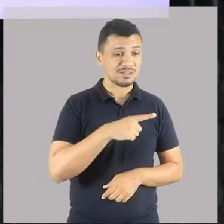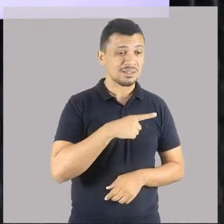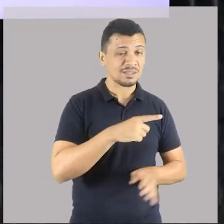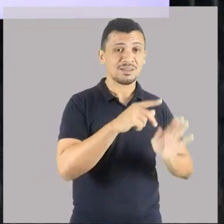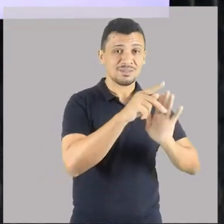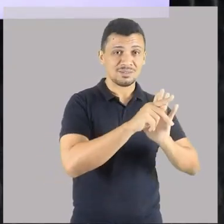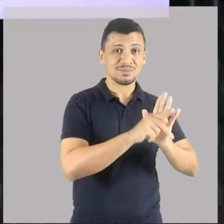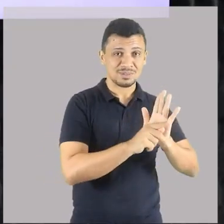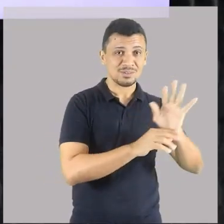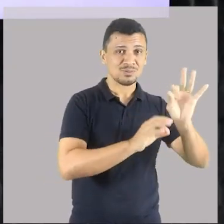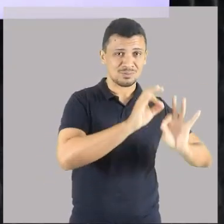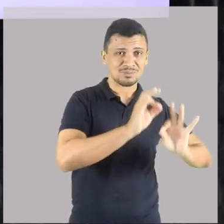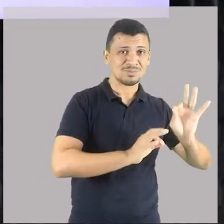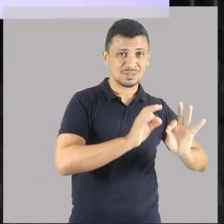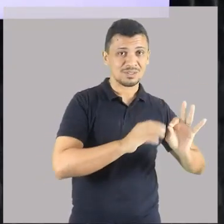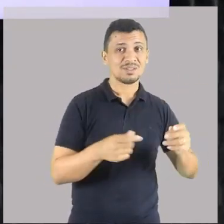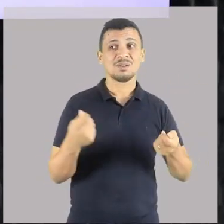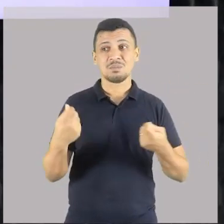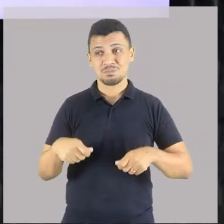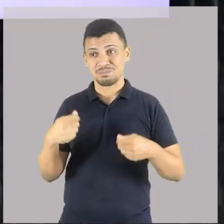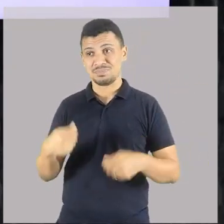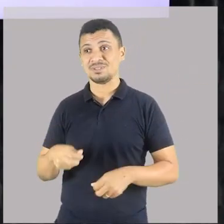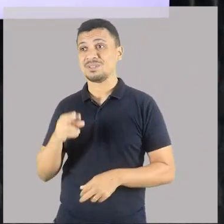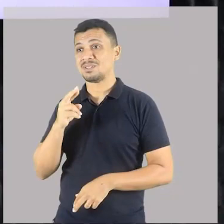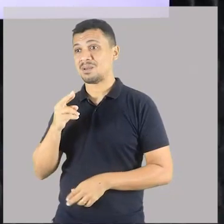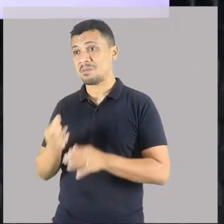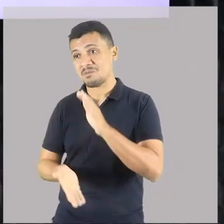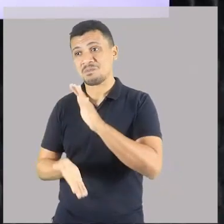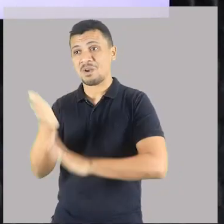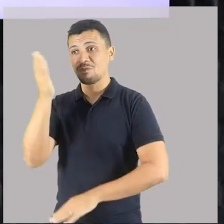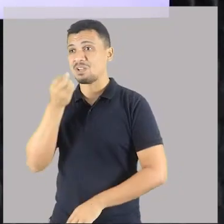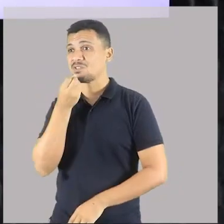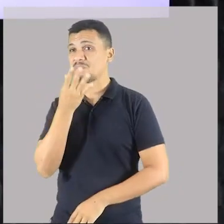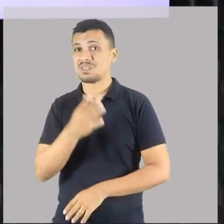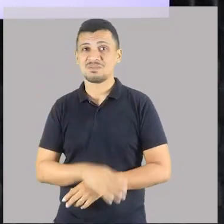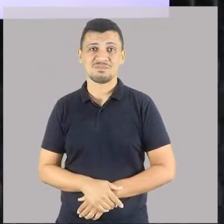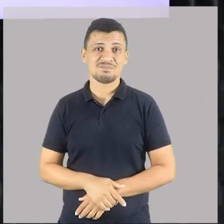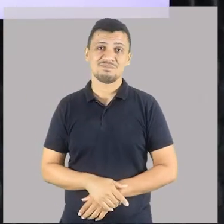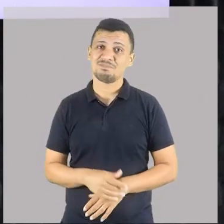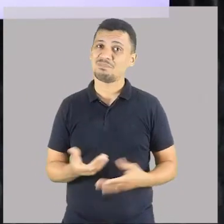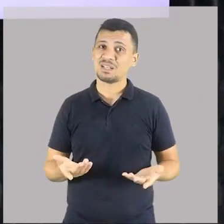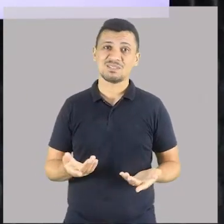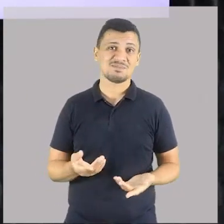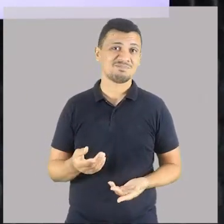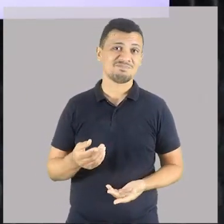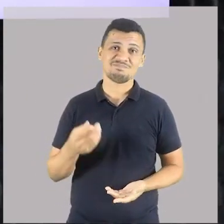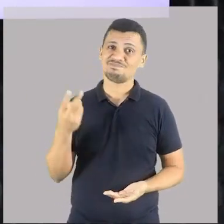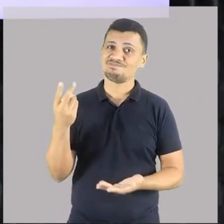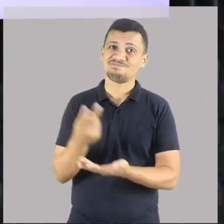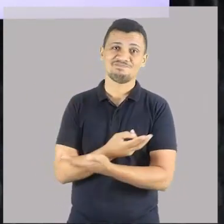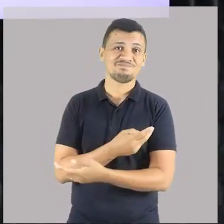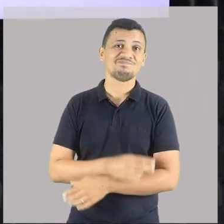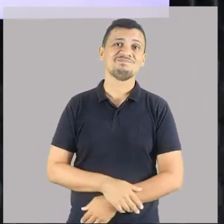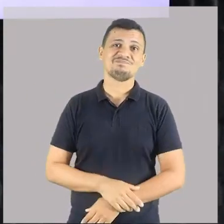planejamento, deveria ter saído bem, não é isso? Certo? Mas não aconteceu como esperávamos.